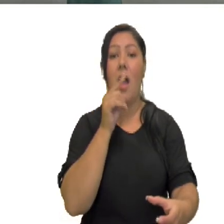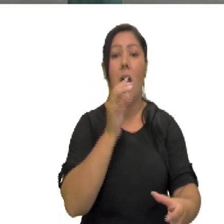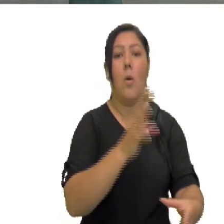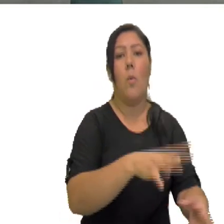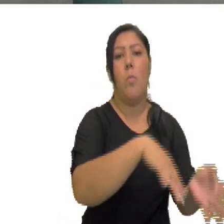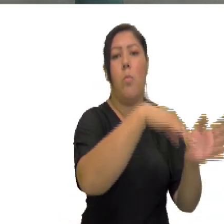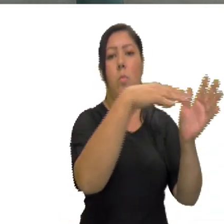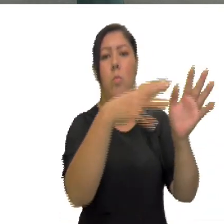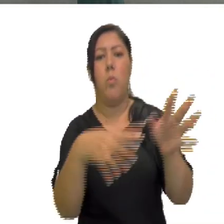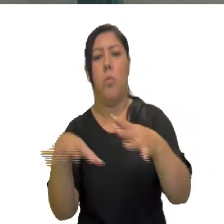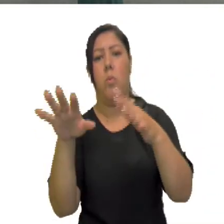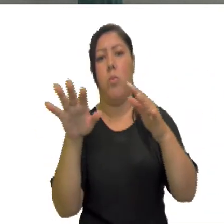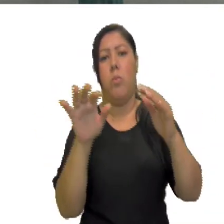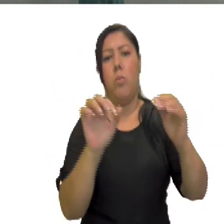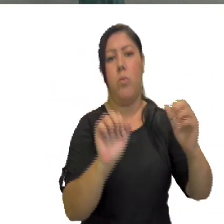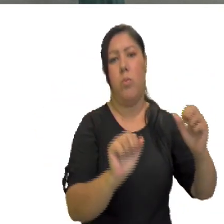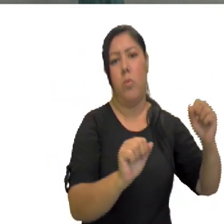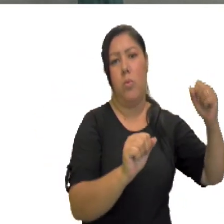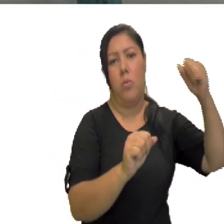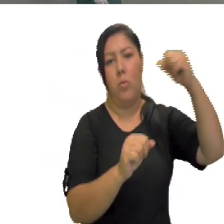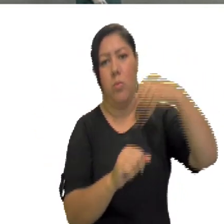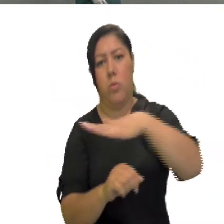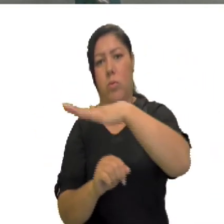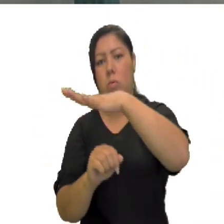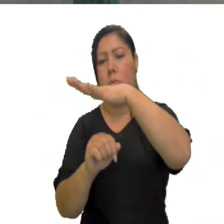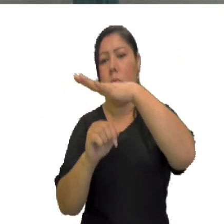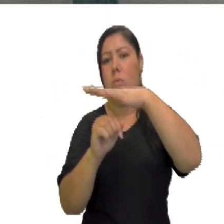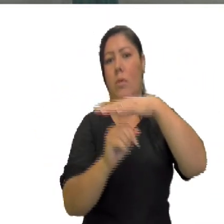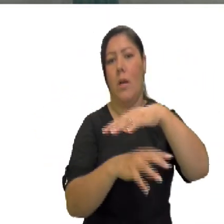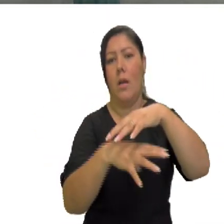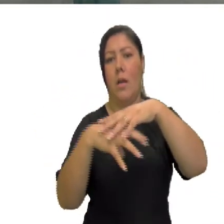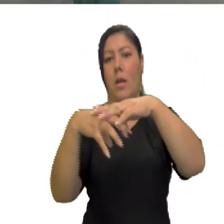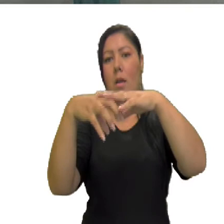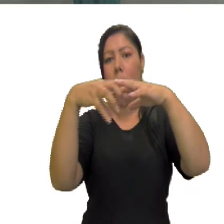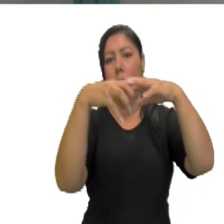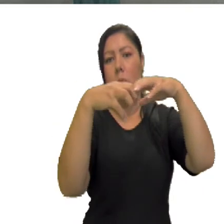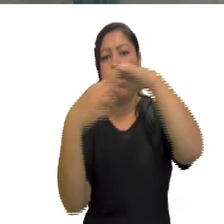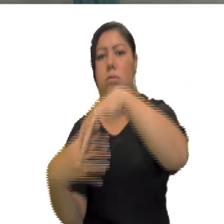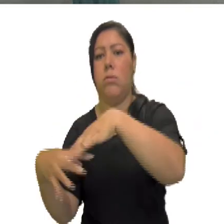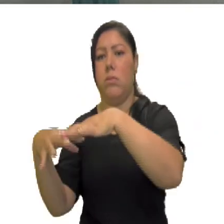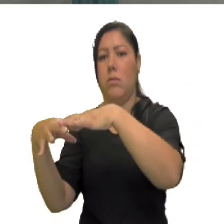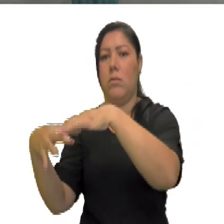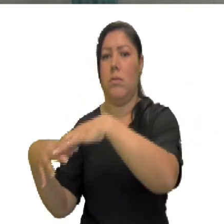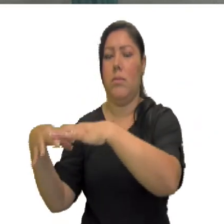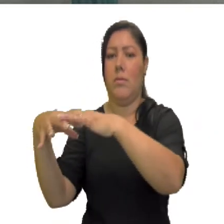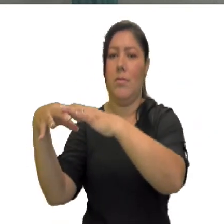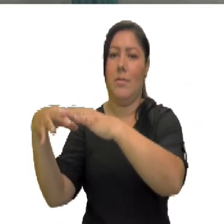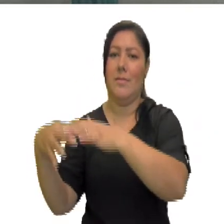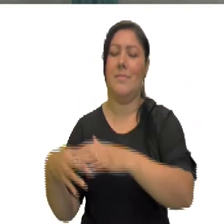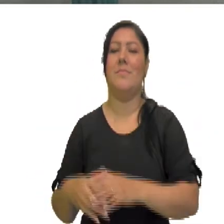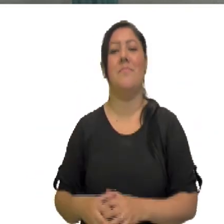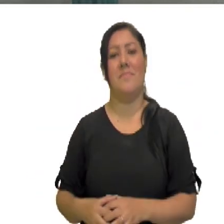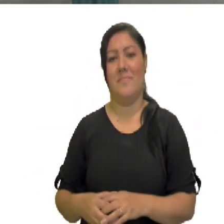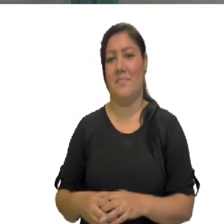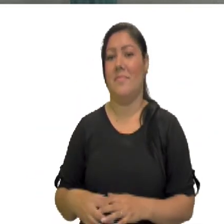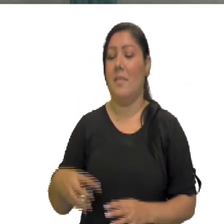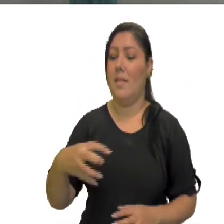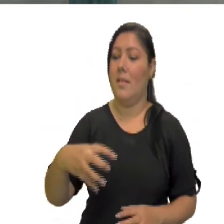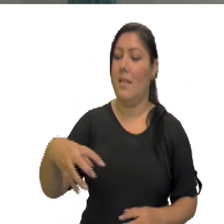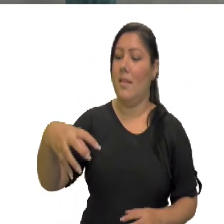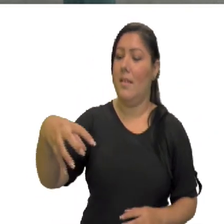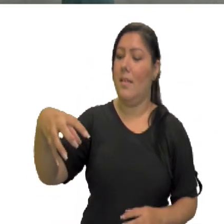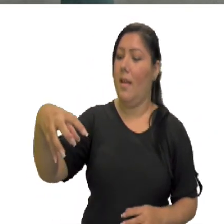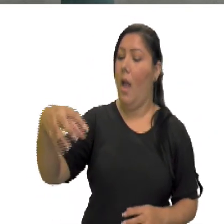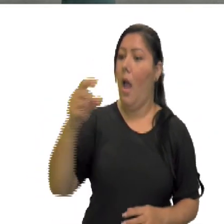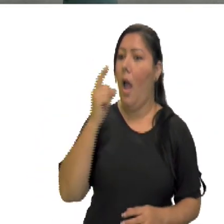esses poros, esses poríferos, a maré traz eles para a borda da água. E aí a